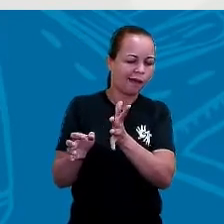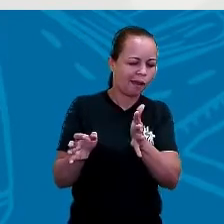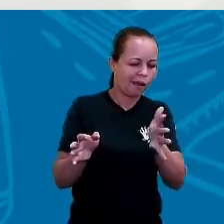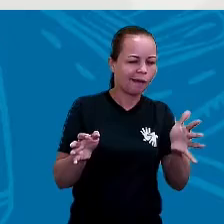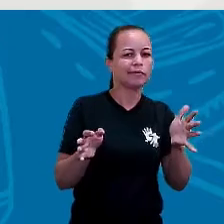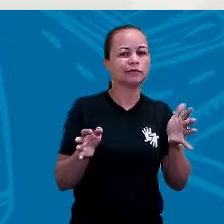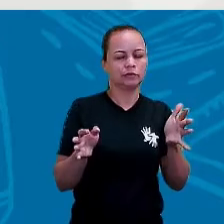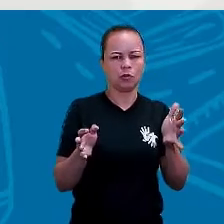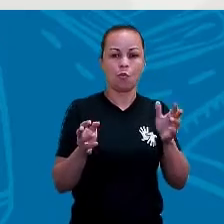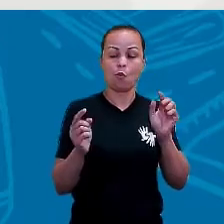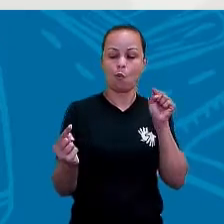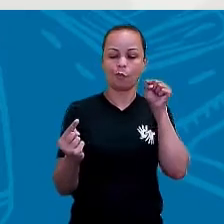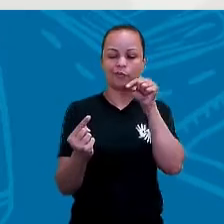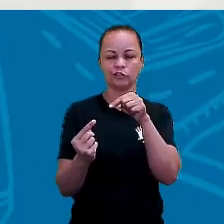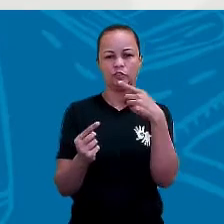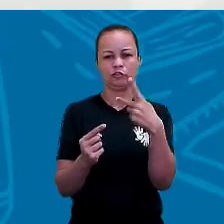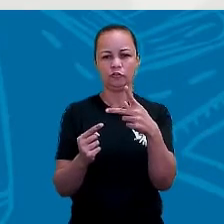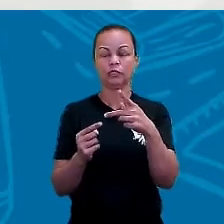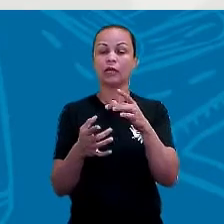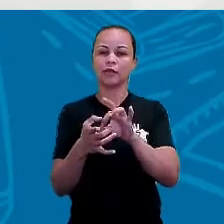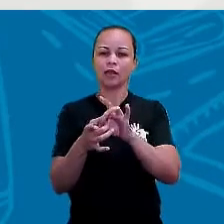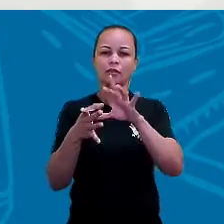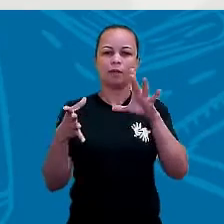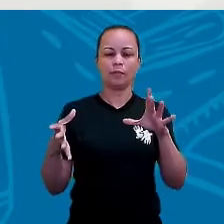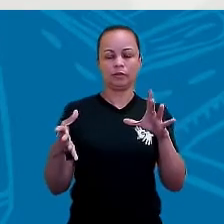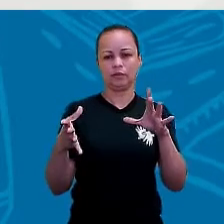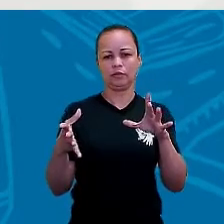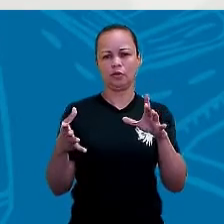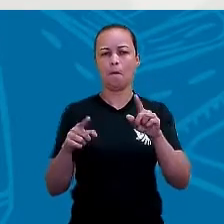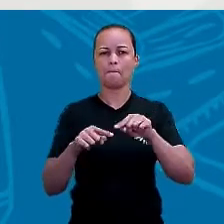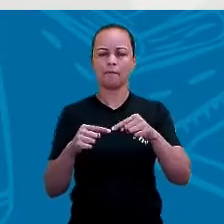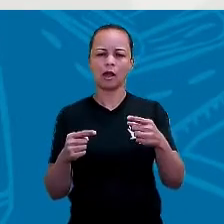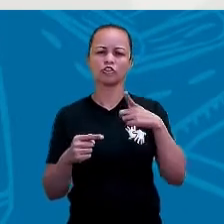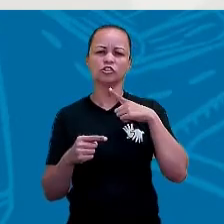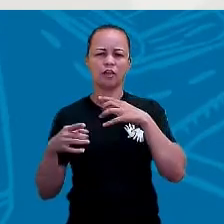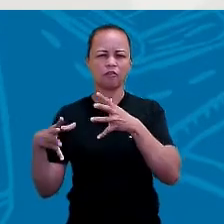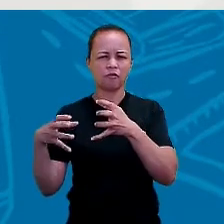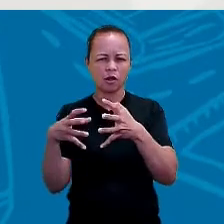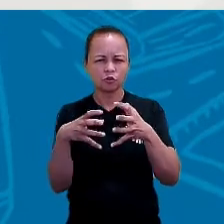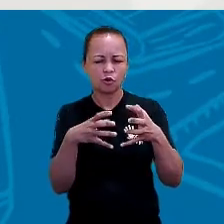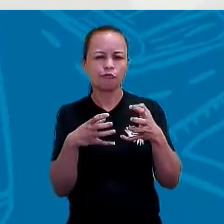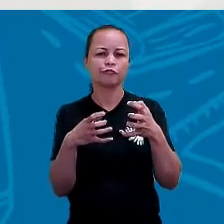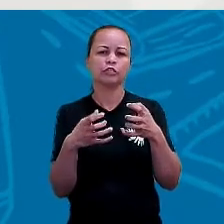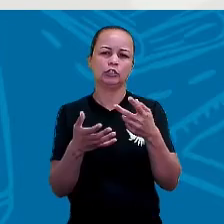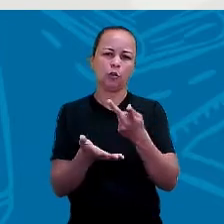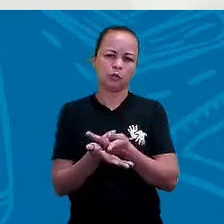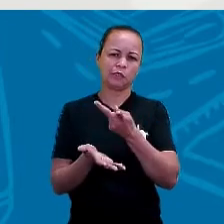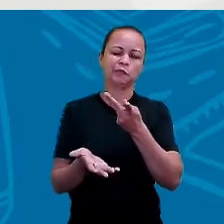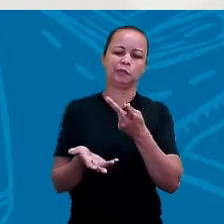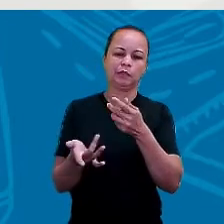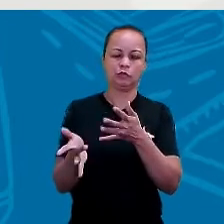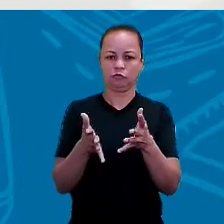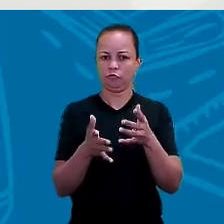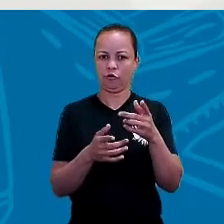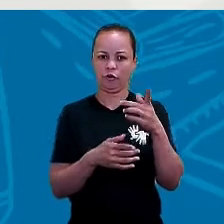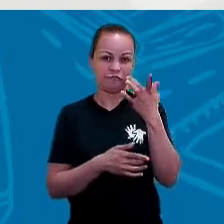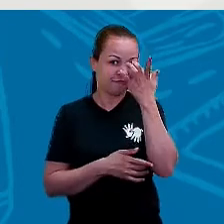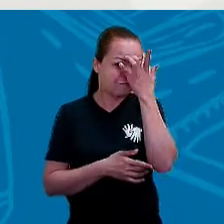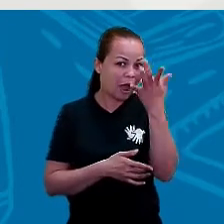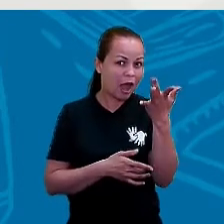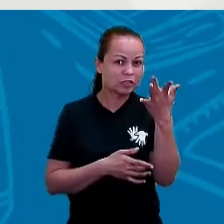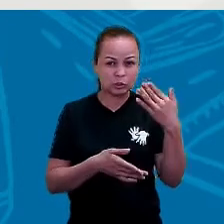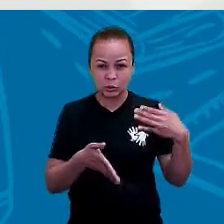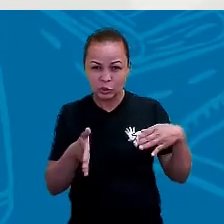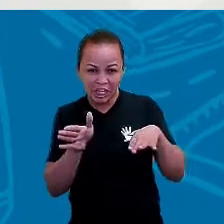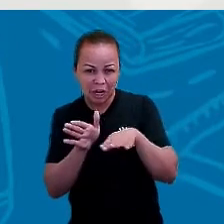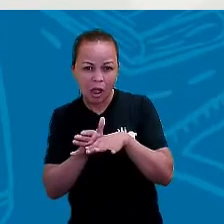mas assim, com o objetivo dessa independência. Mas teve vários conflitos no meio desse caminho. Não foi nada assim fácil, não. Só chegar lá e